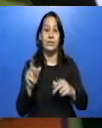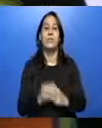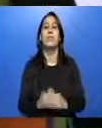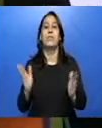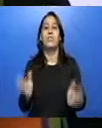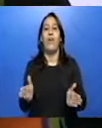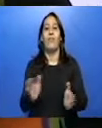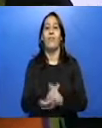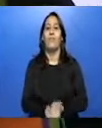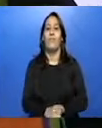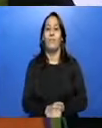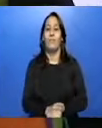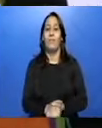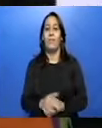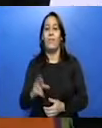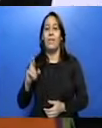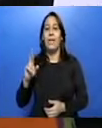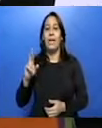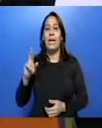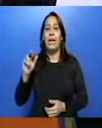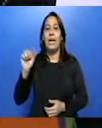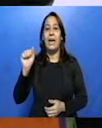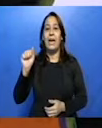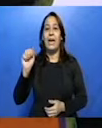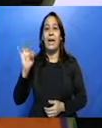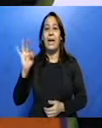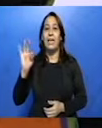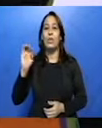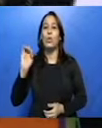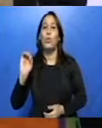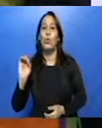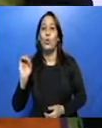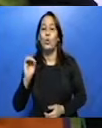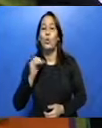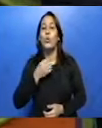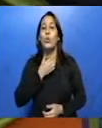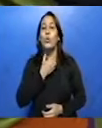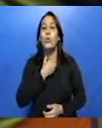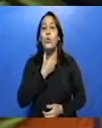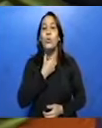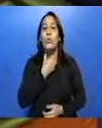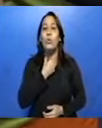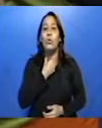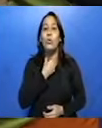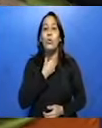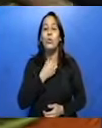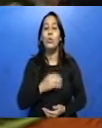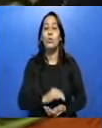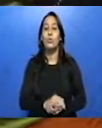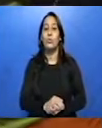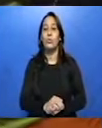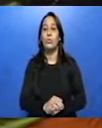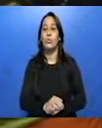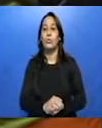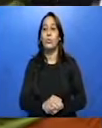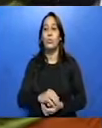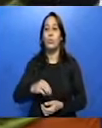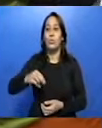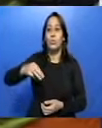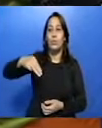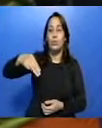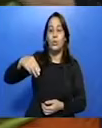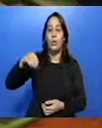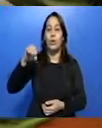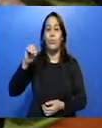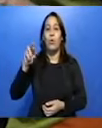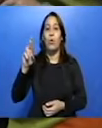já. Rato, saiu da garganta? Não. Morro, saiu da